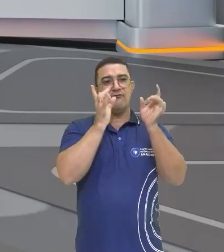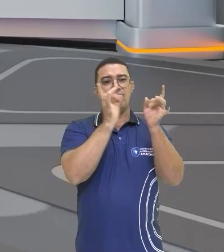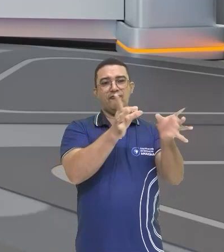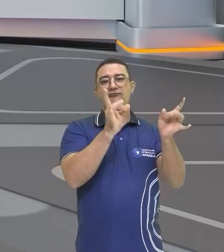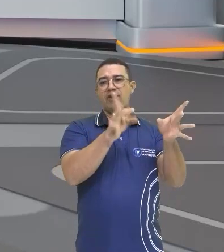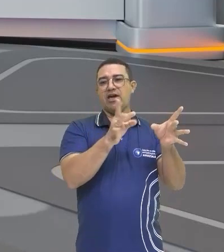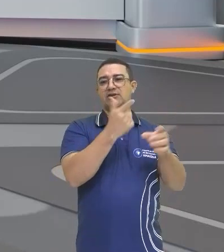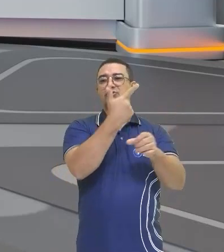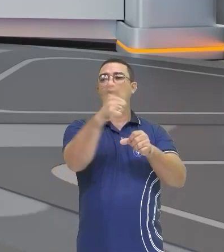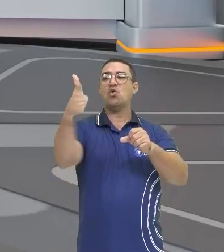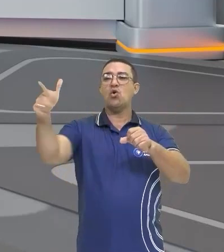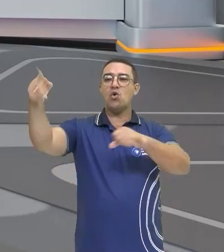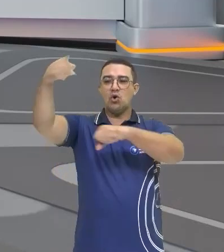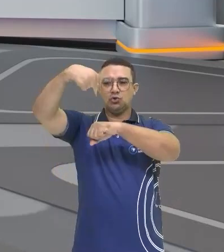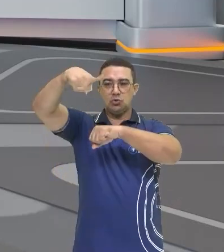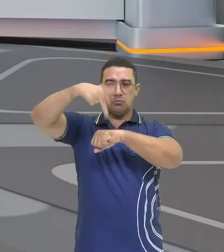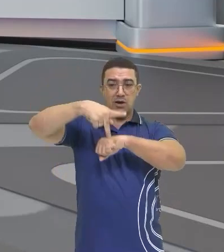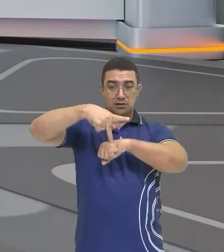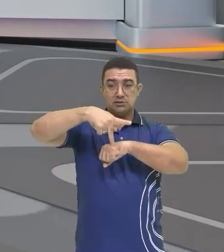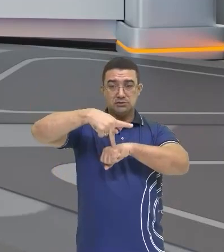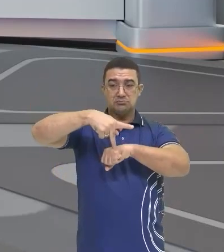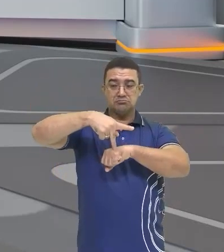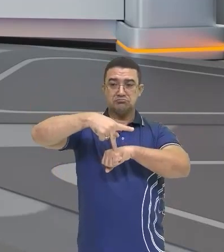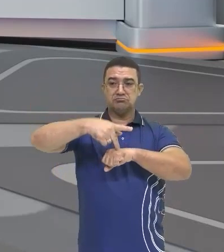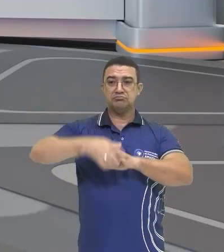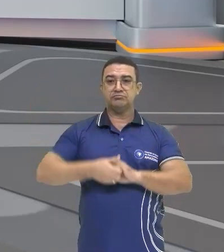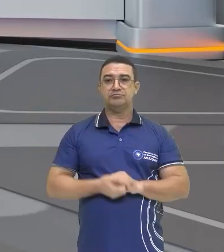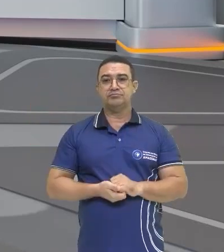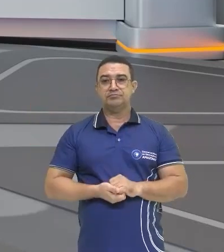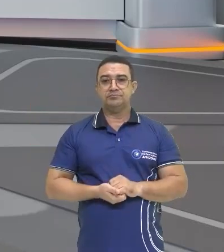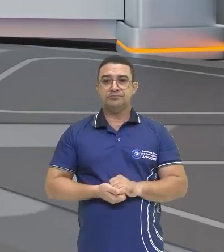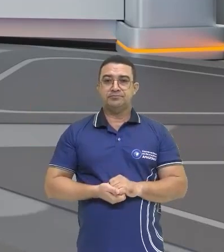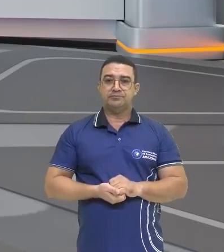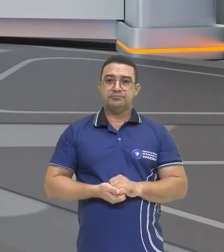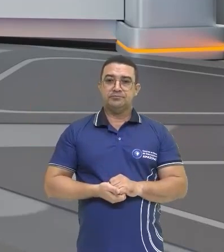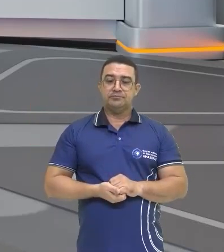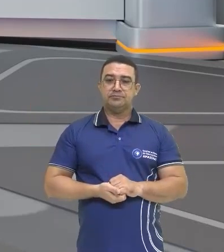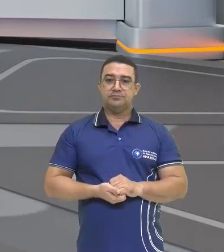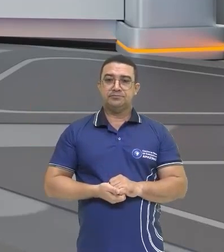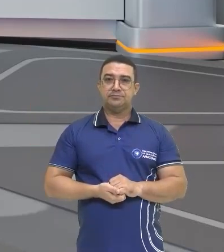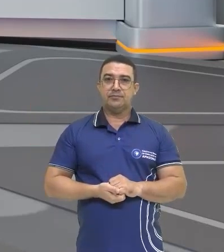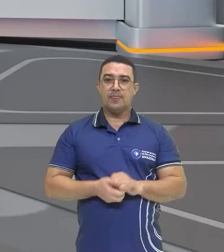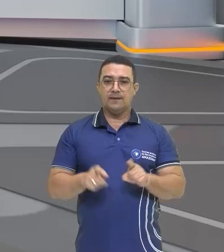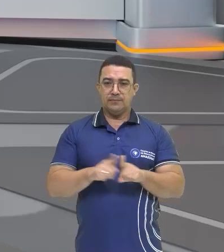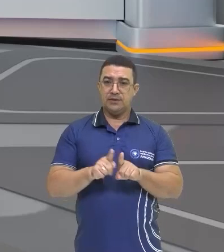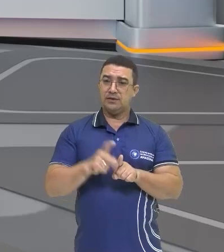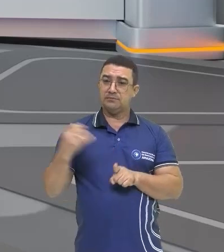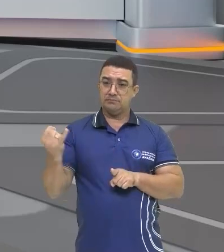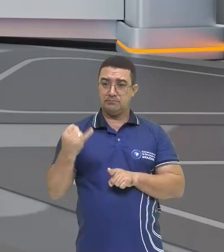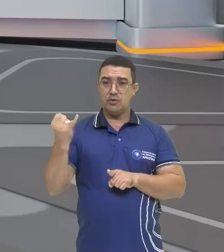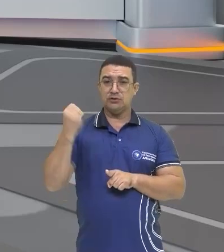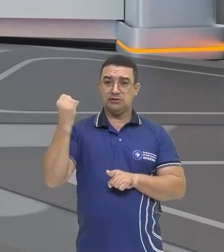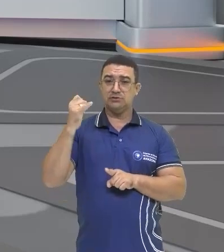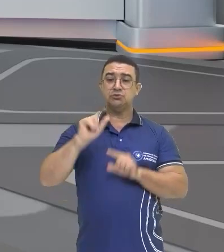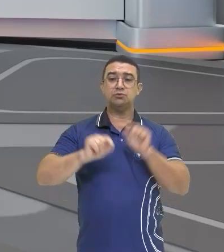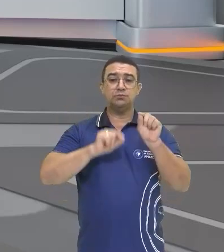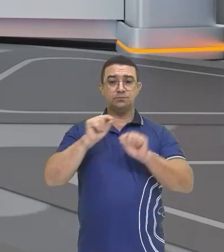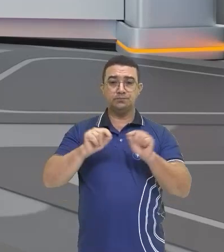comércio internacional para os demais países que não conseguem produzir. Outro ponto importante são a